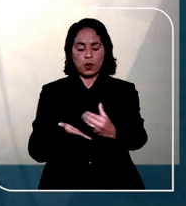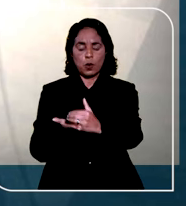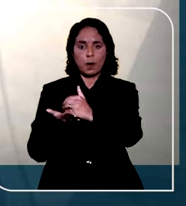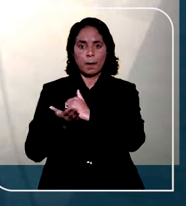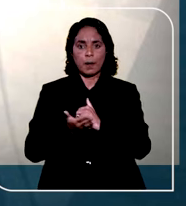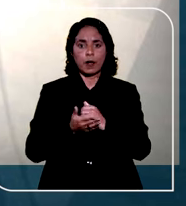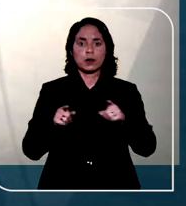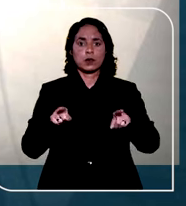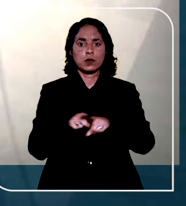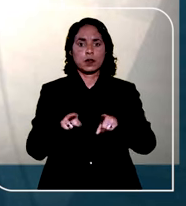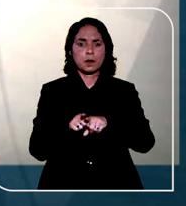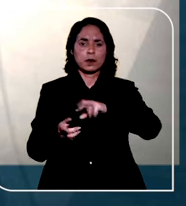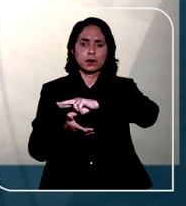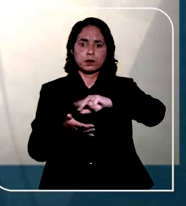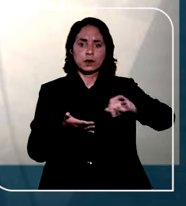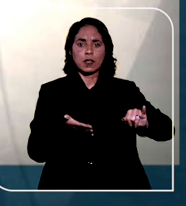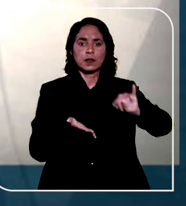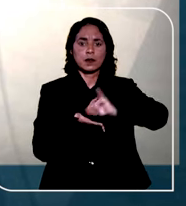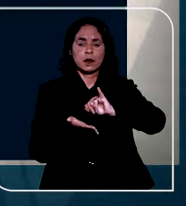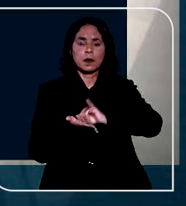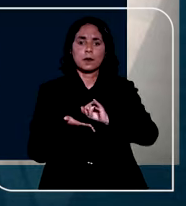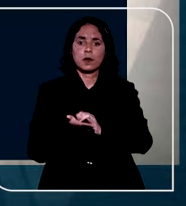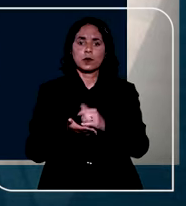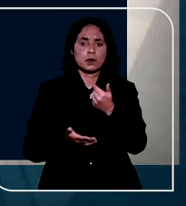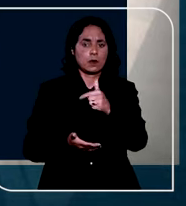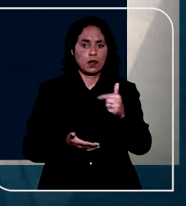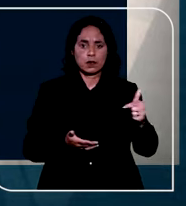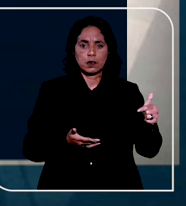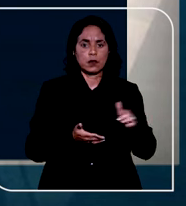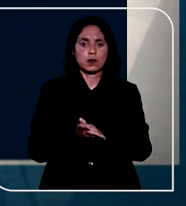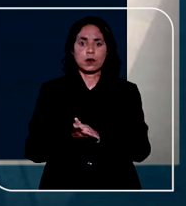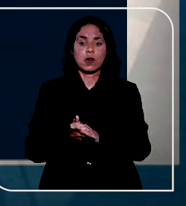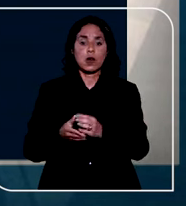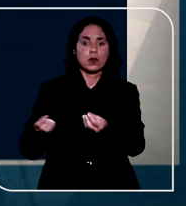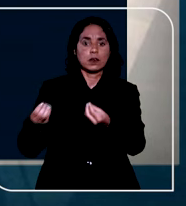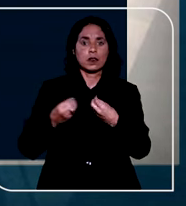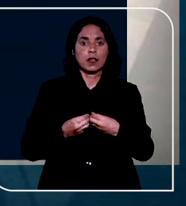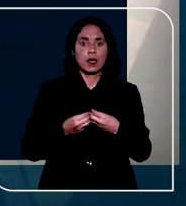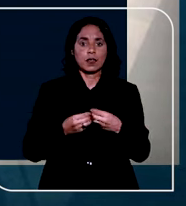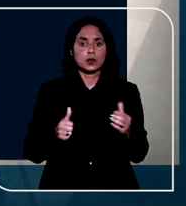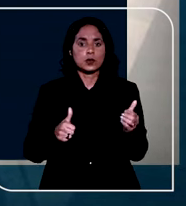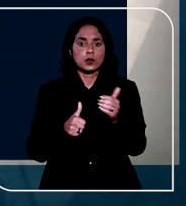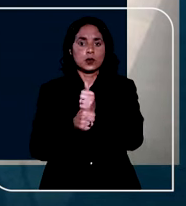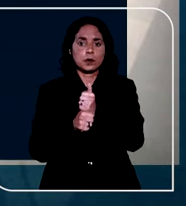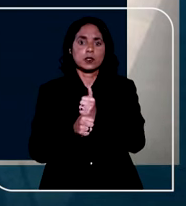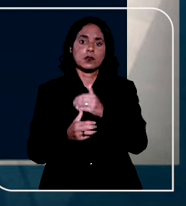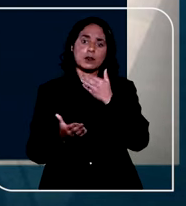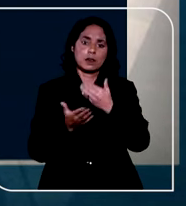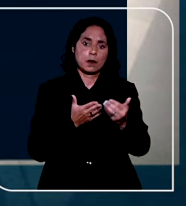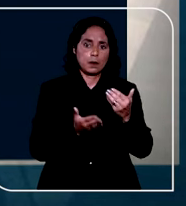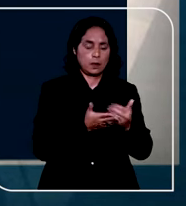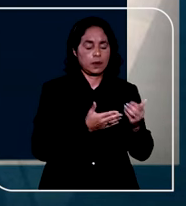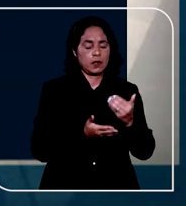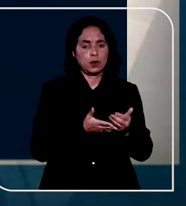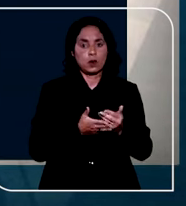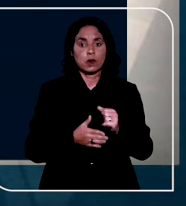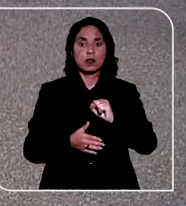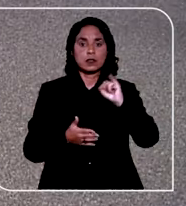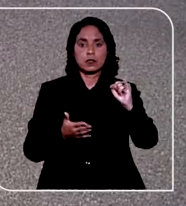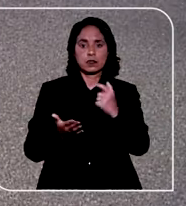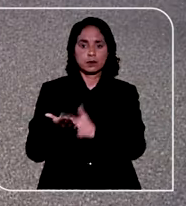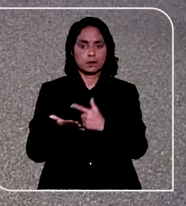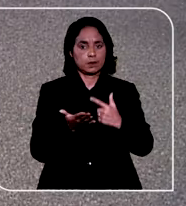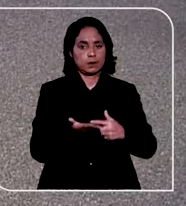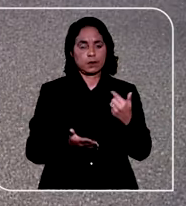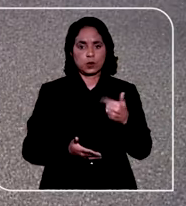os encargos legais não é suficiente para recompor a situação patrimonial do credor Caso o negócio não houvesse existido